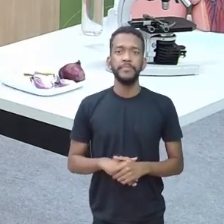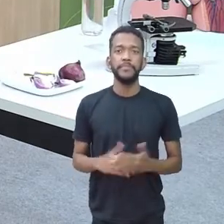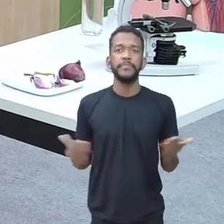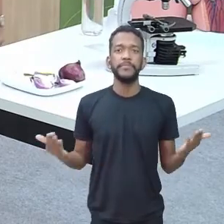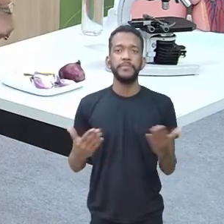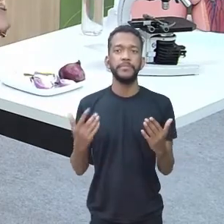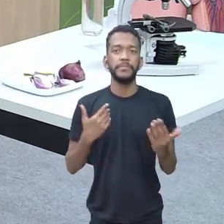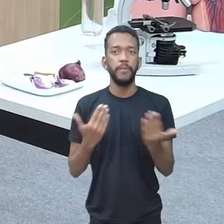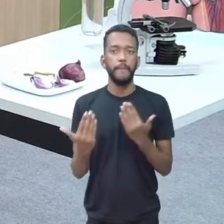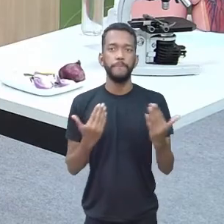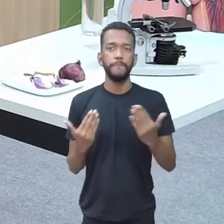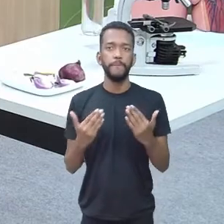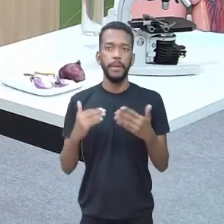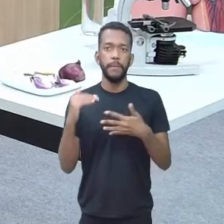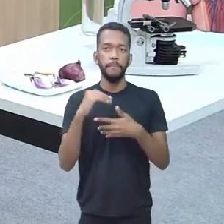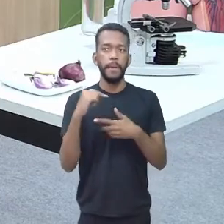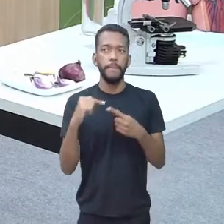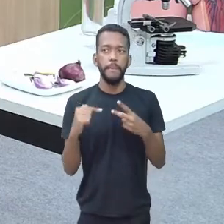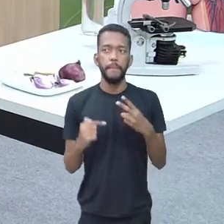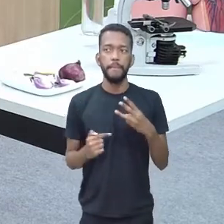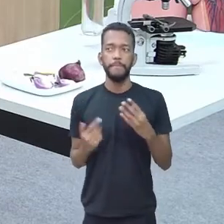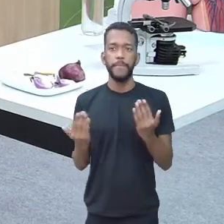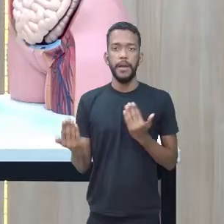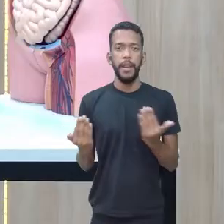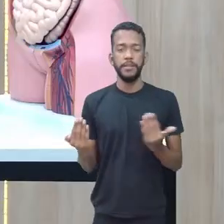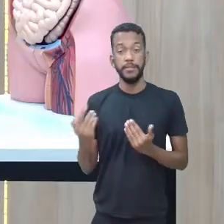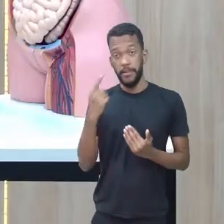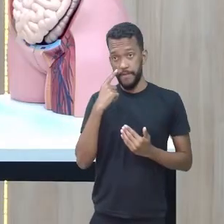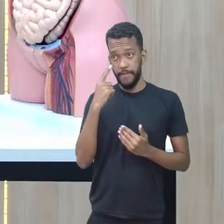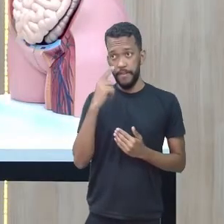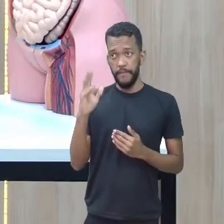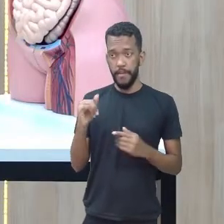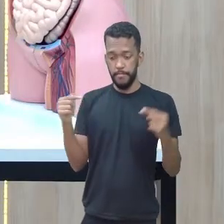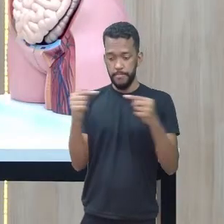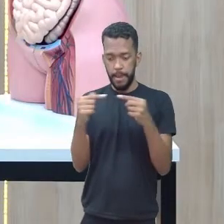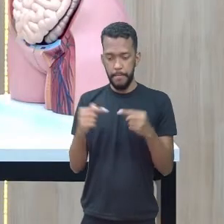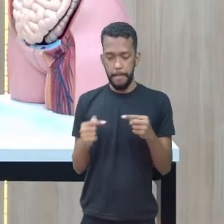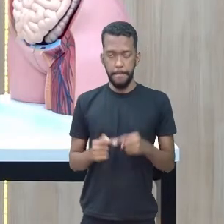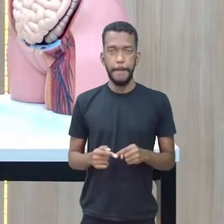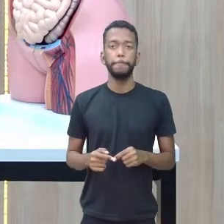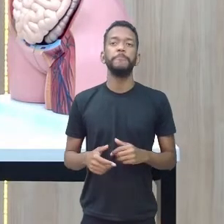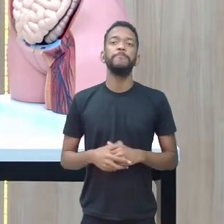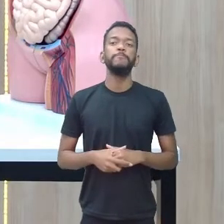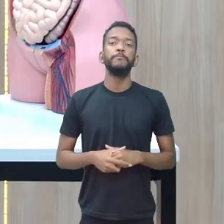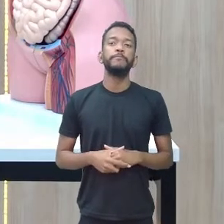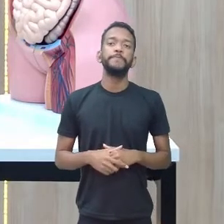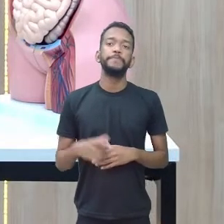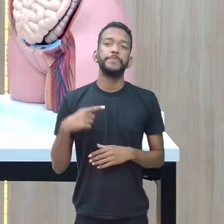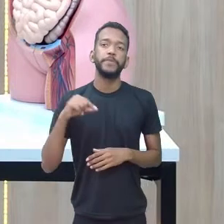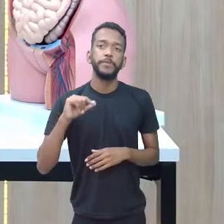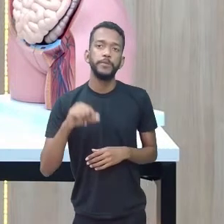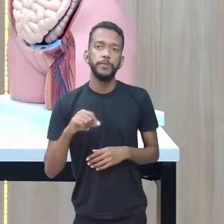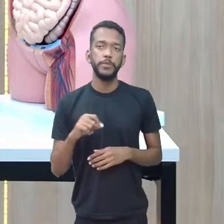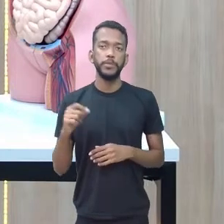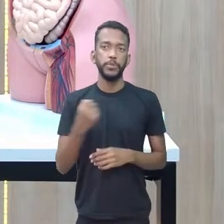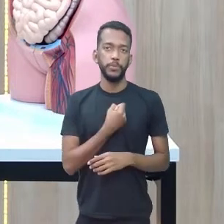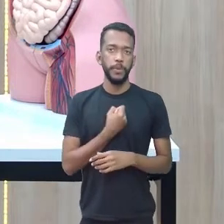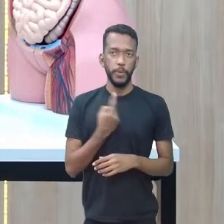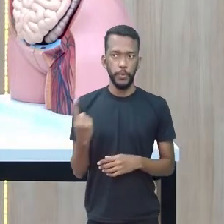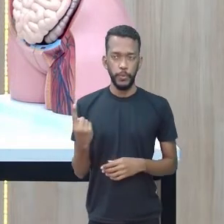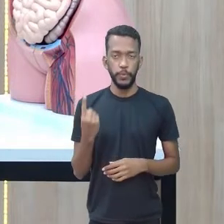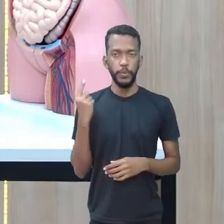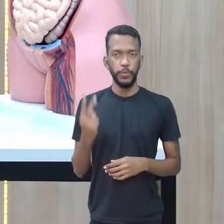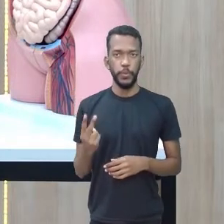hora de fazer uma relação. A gente vai correlacionar as colunas. Eu tenho aí o número 1,